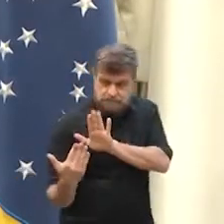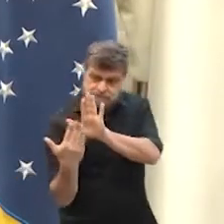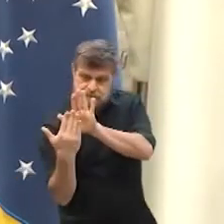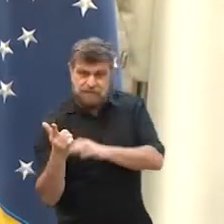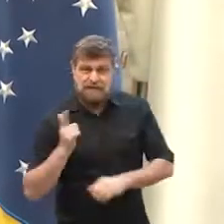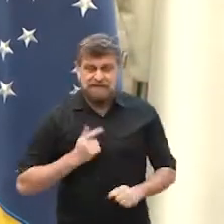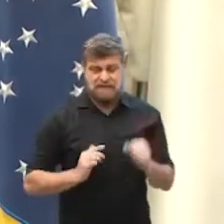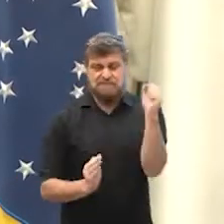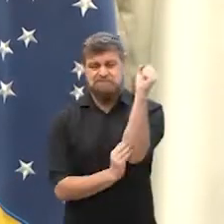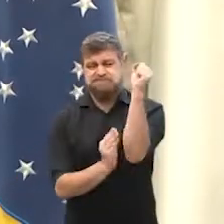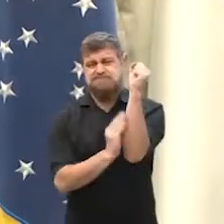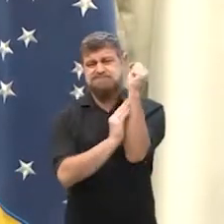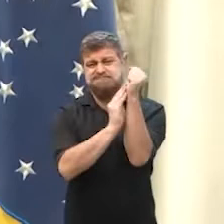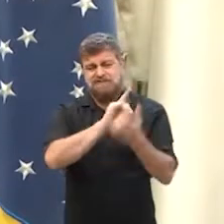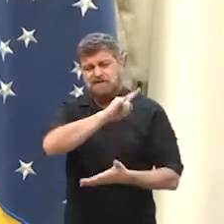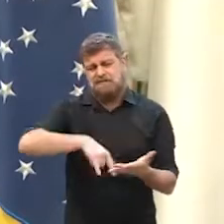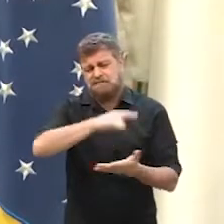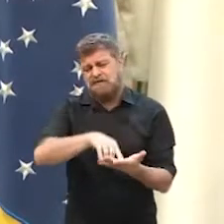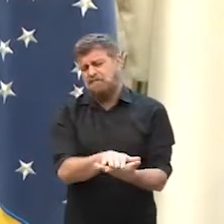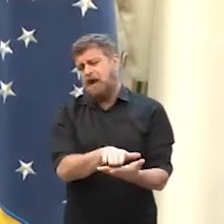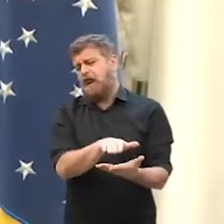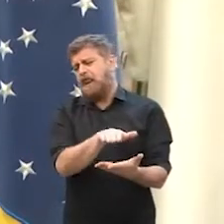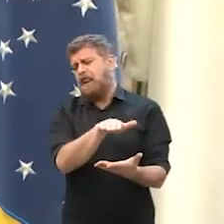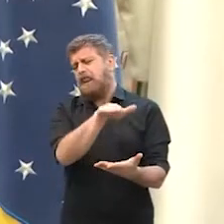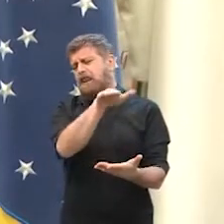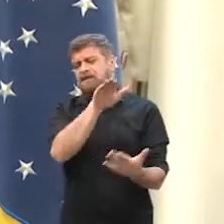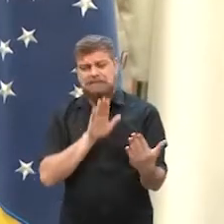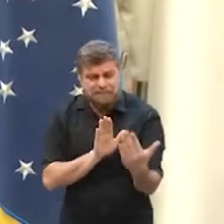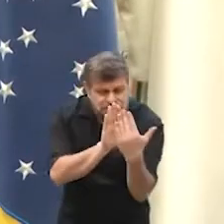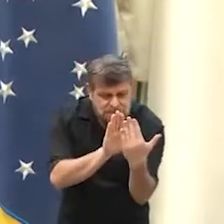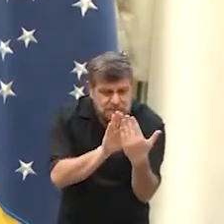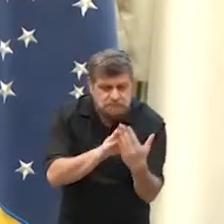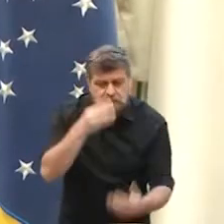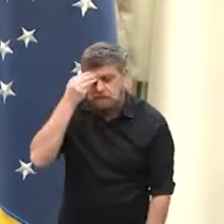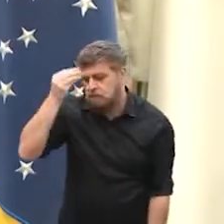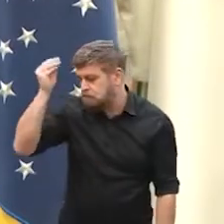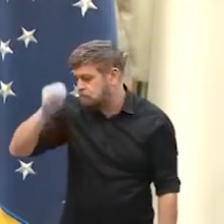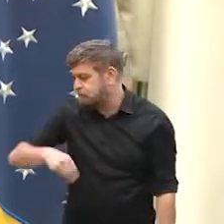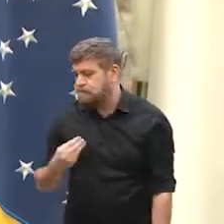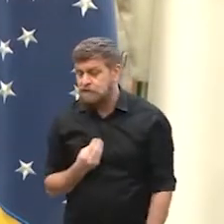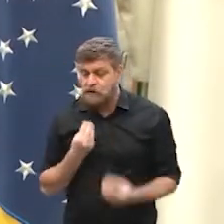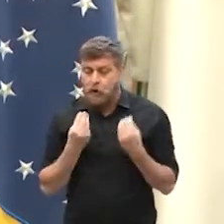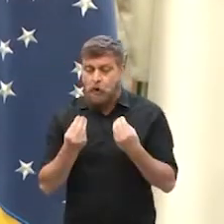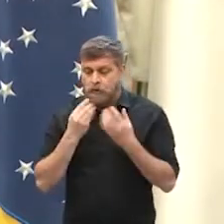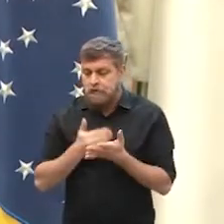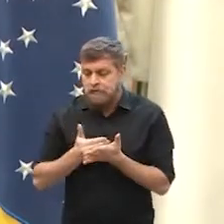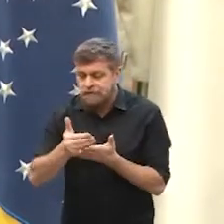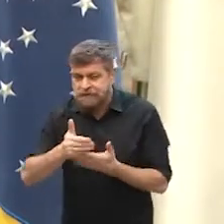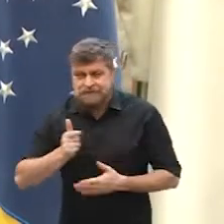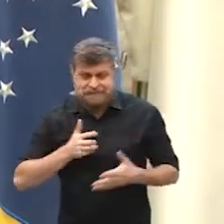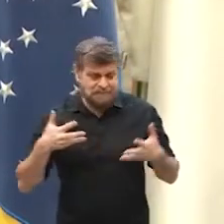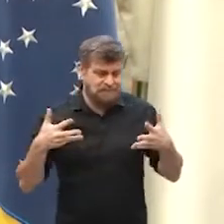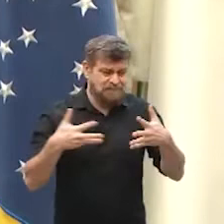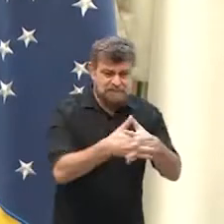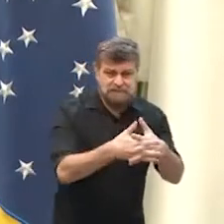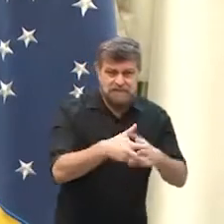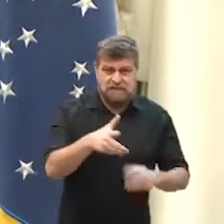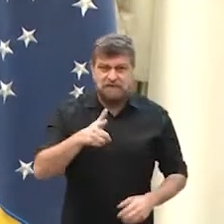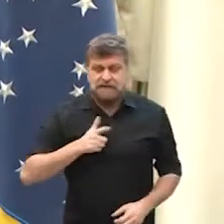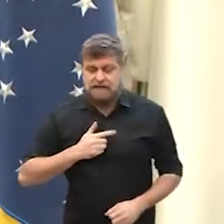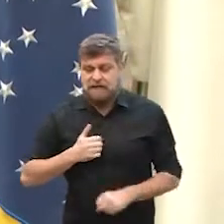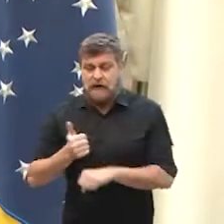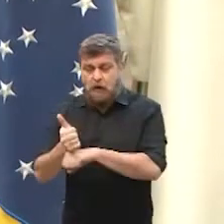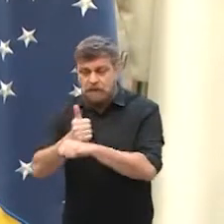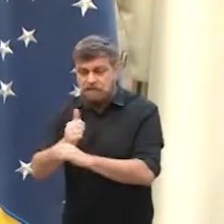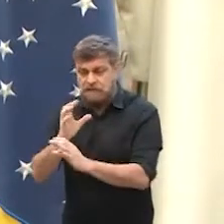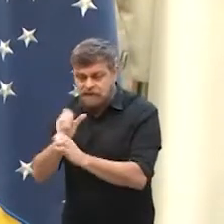com a burocracia. E aí ela se desanima, ela não sabe por onde começar, porque é tamanha complexidade. Ela vai precisar de um contador, ela